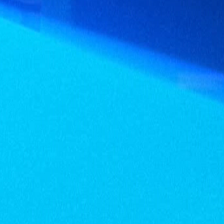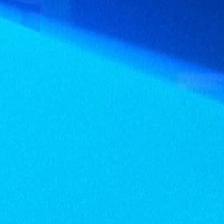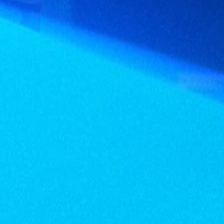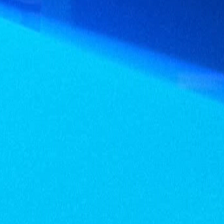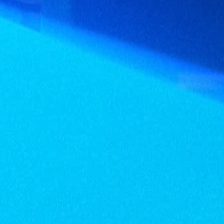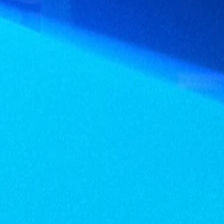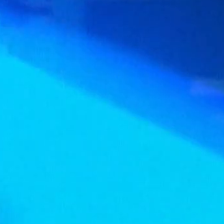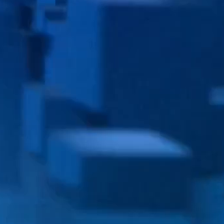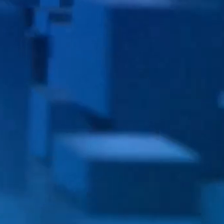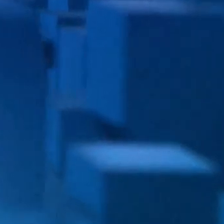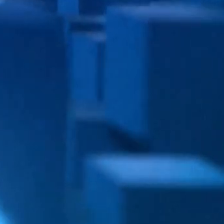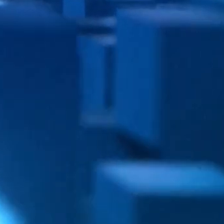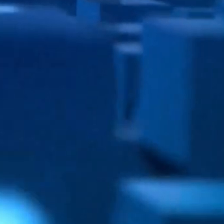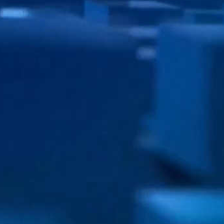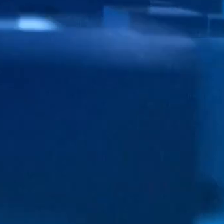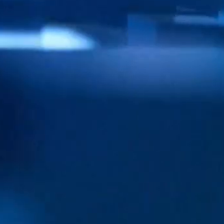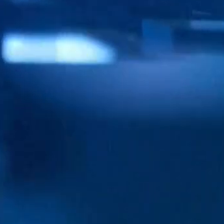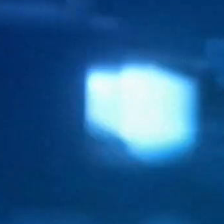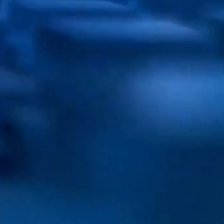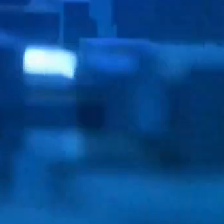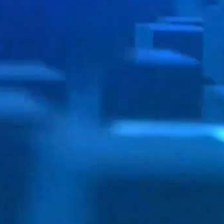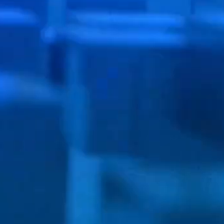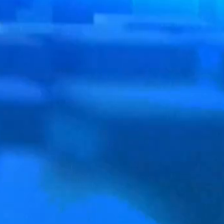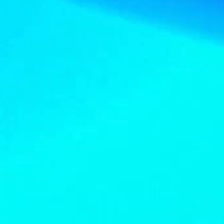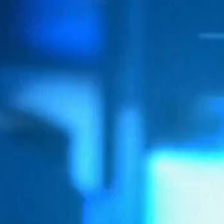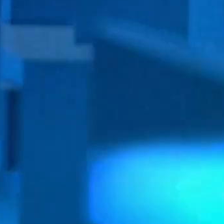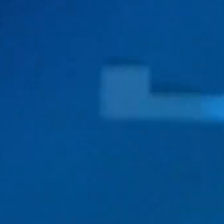Campinas no século XX.